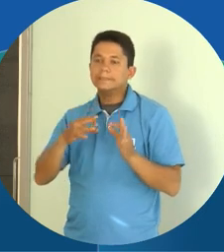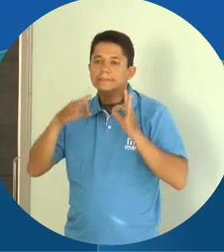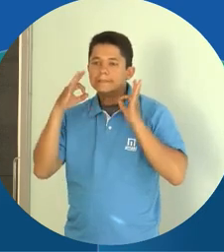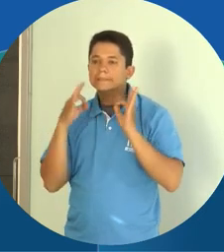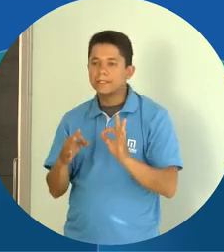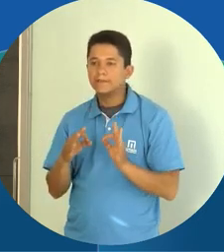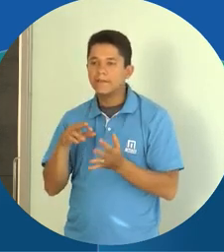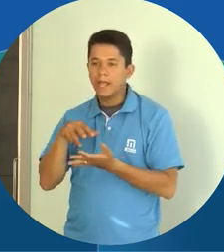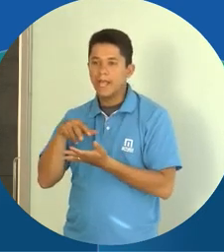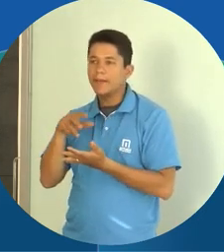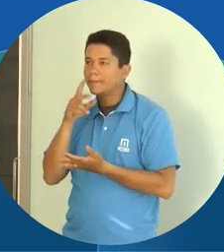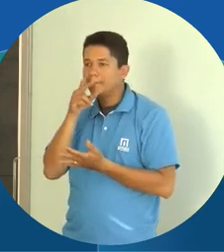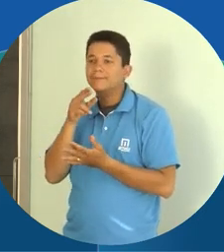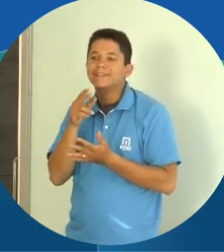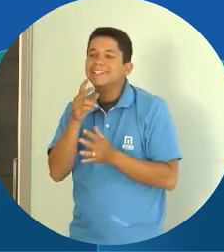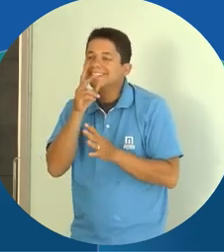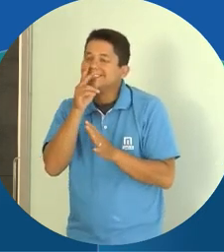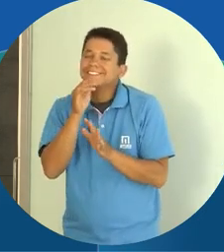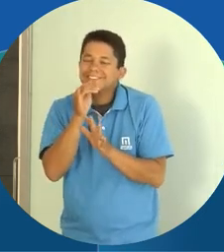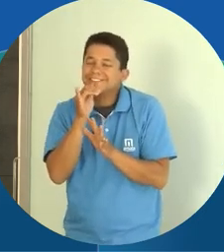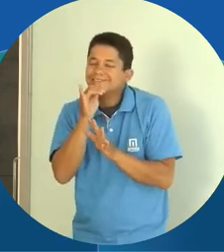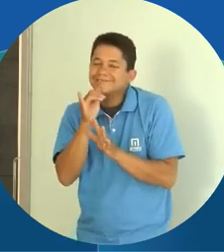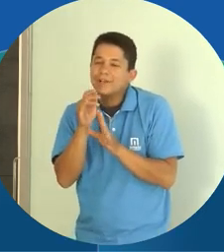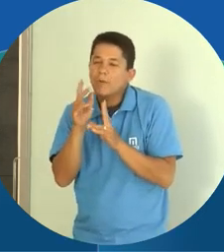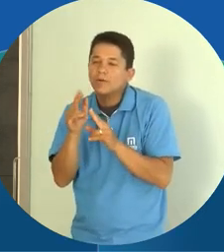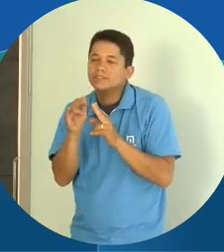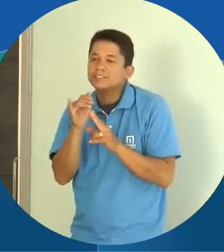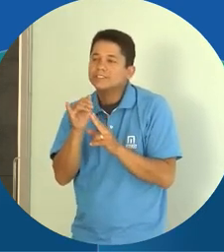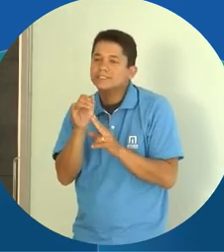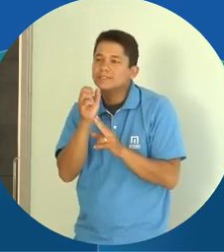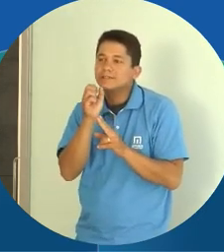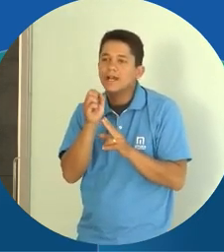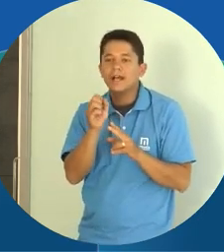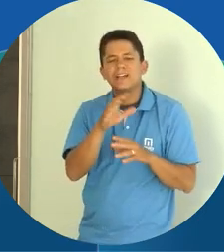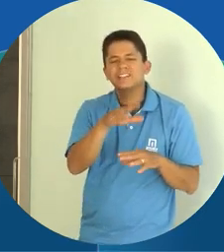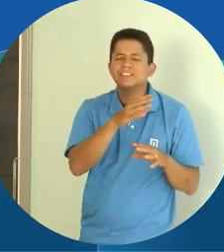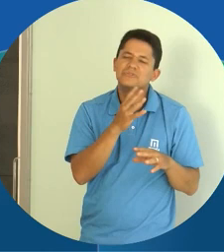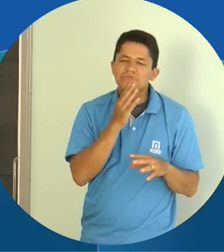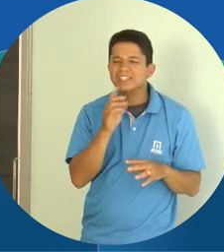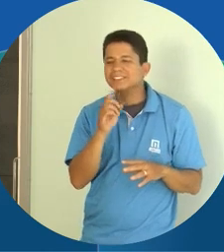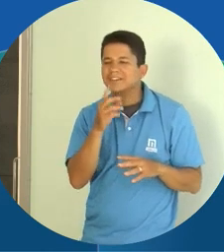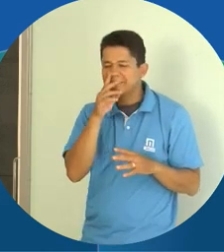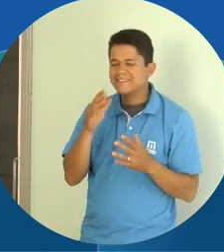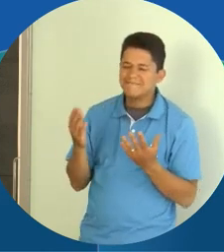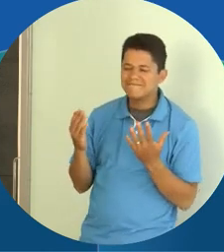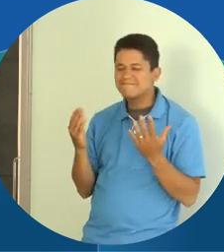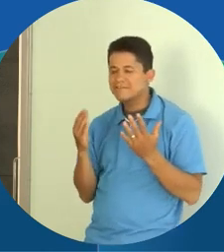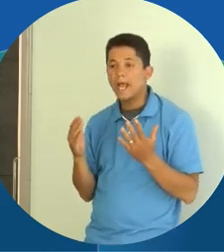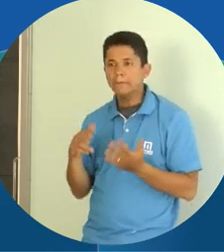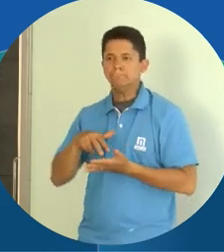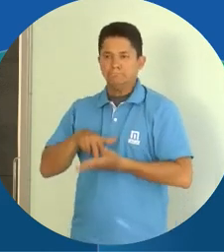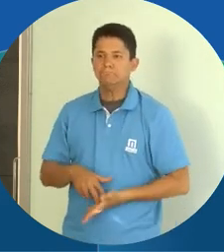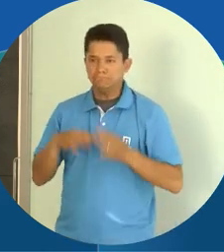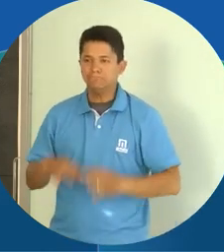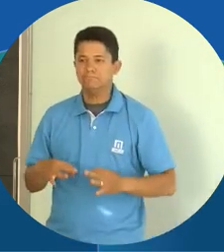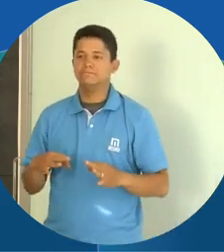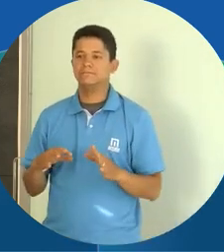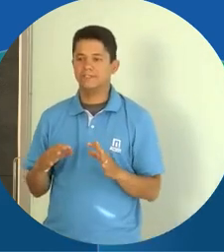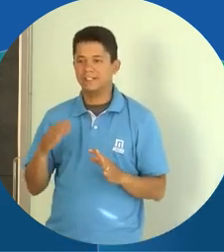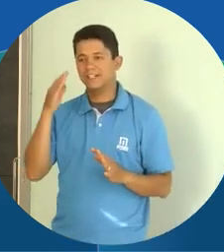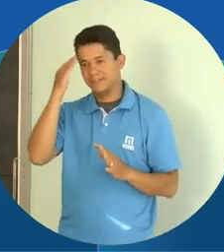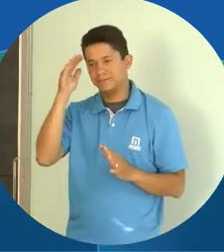vantagem da siderurgia ou de instalações desse tipo é que a gente tem aplicações desde